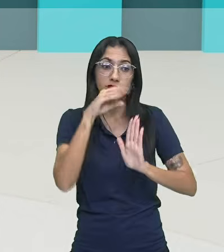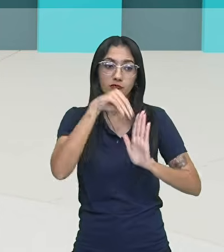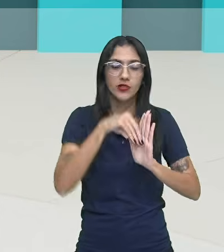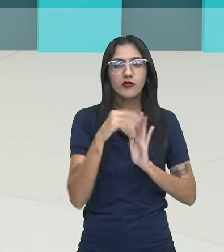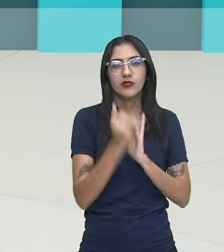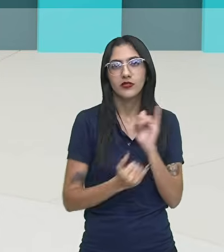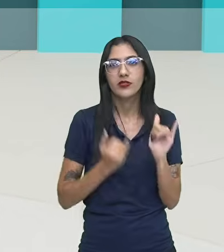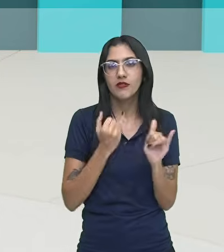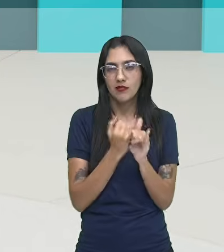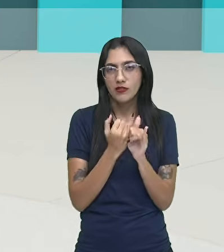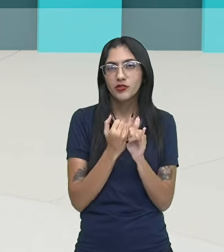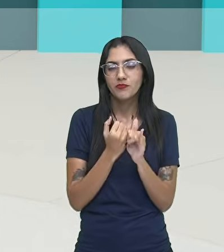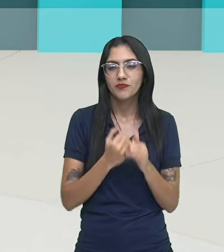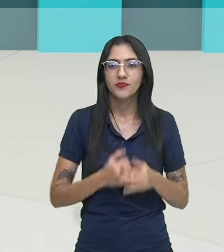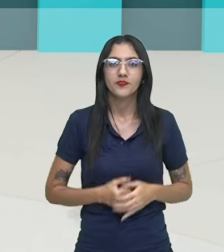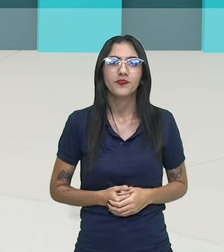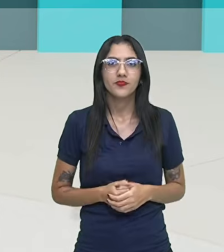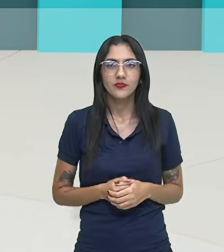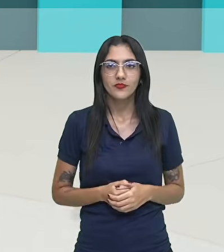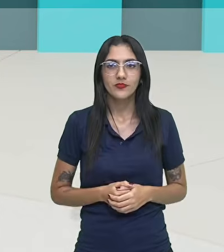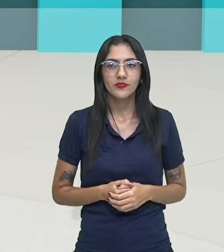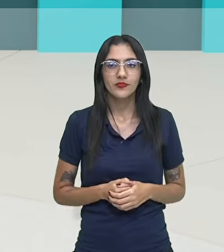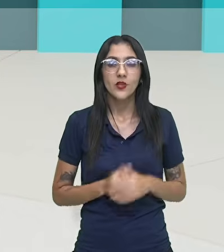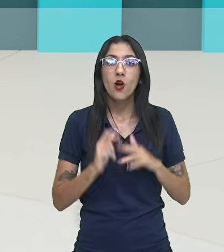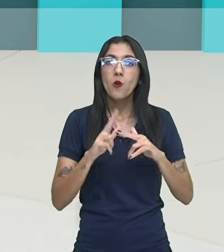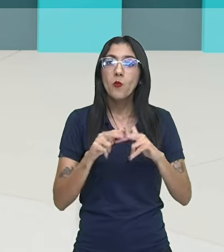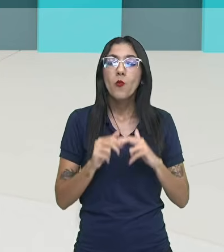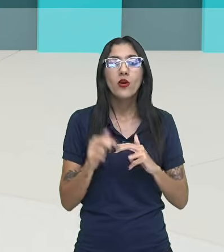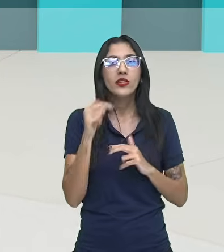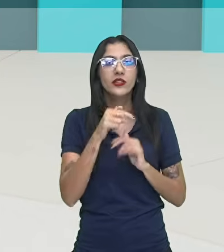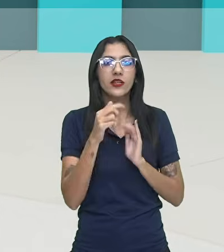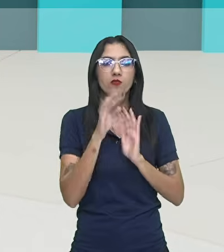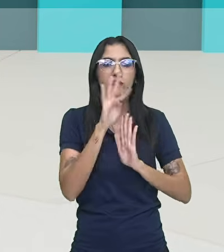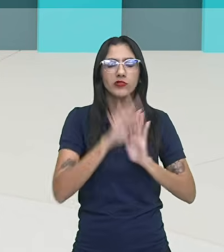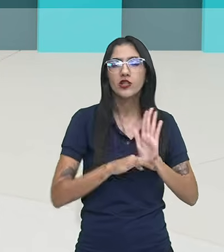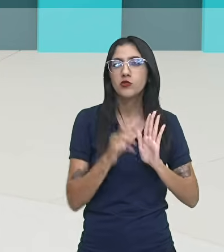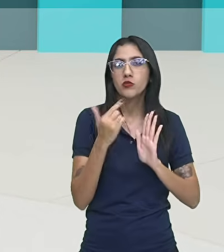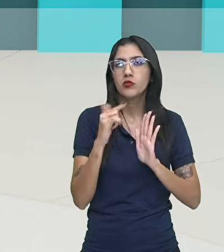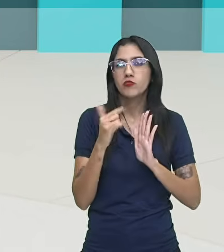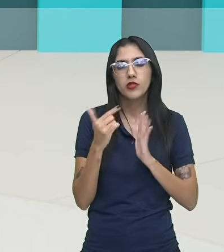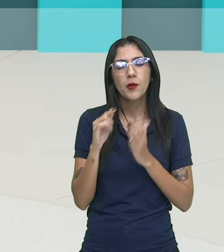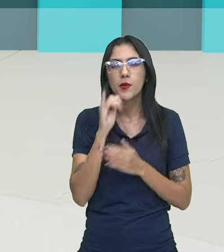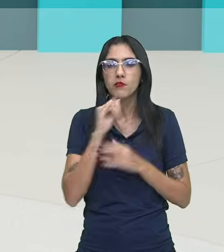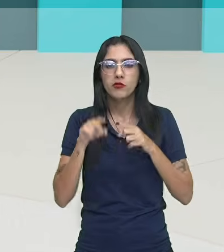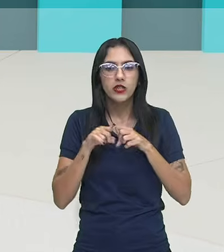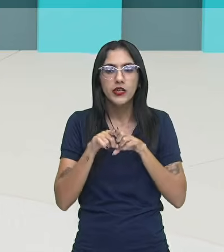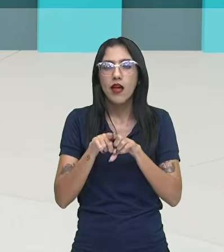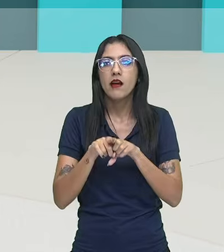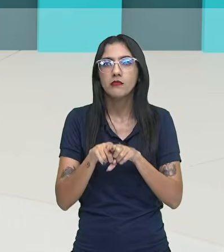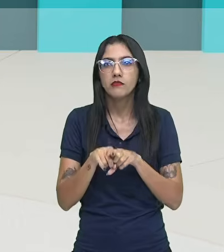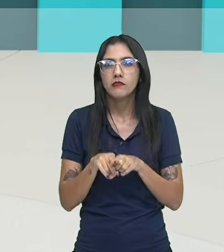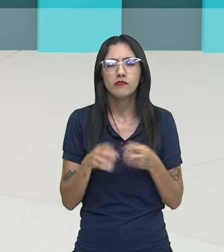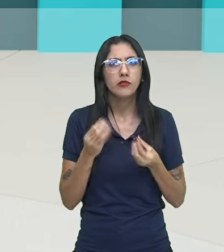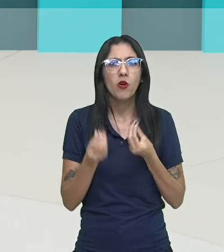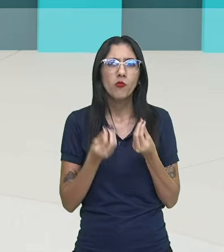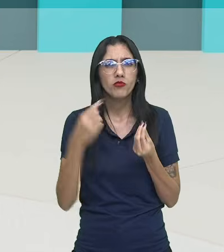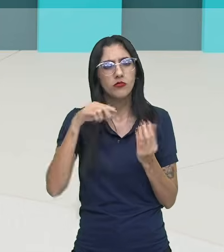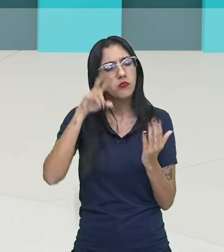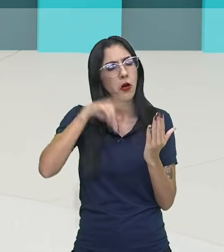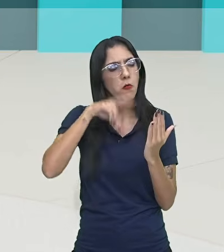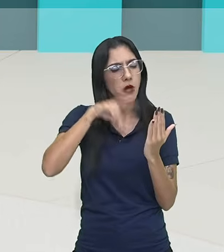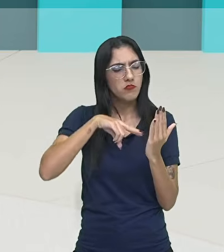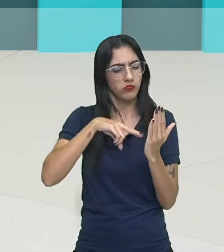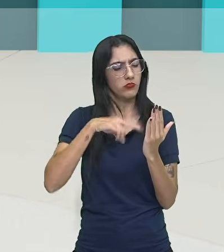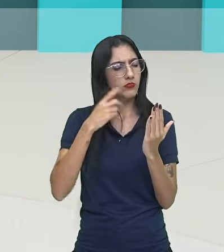gênero digital. Por esse motivo, ele é um texto não linear, porque o que acontece? Você está fazendo a leitura, do nada